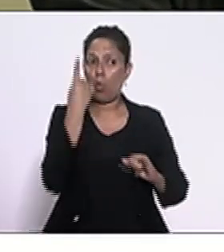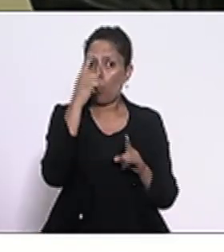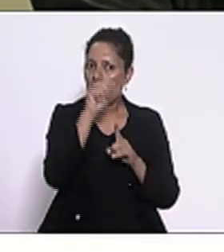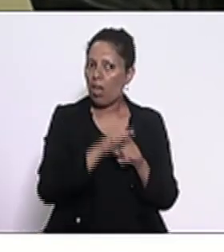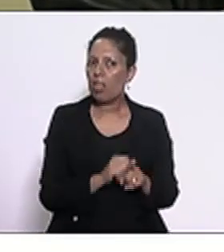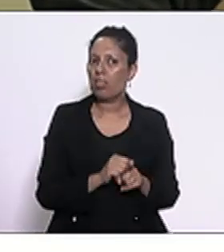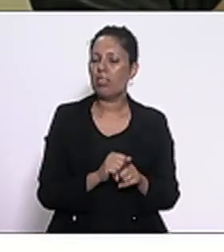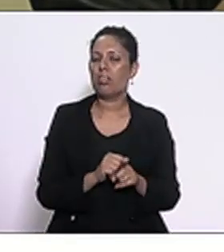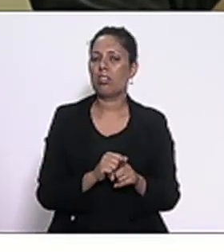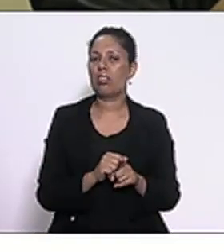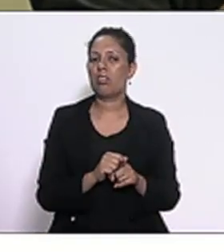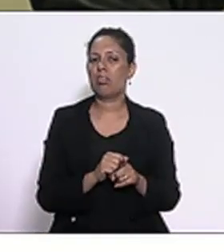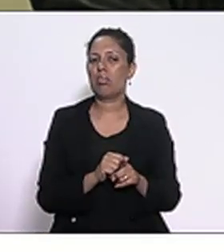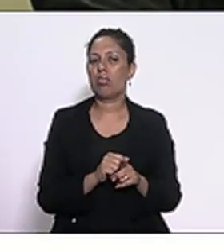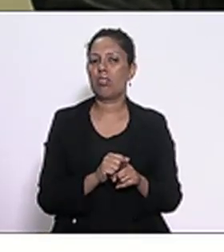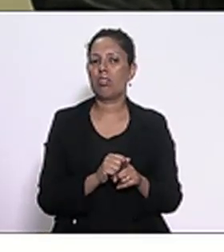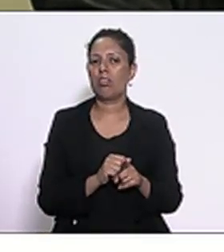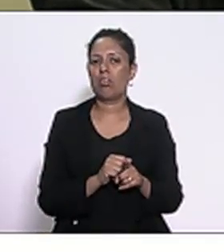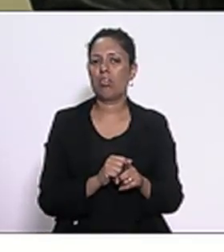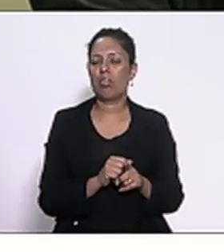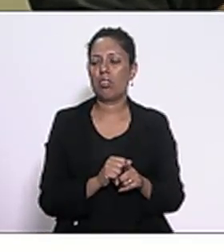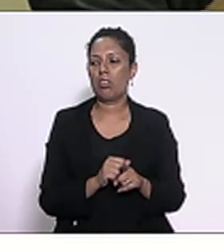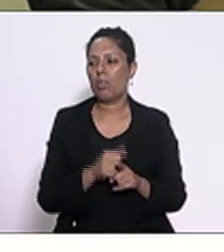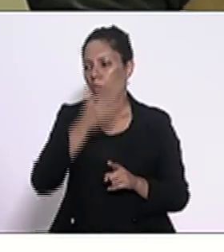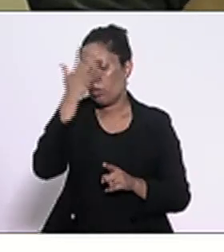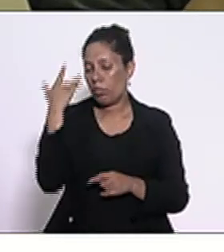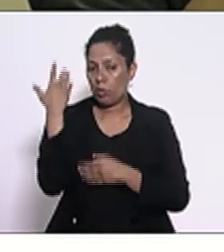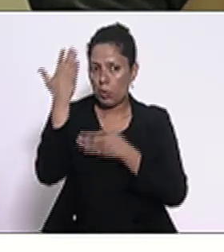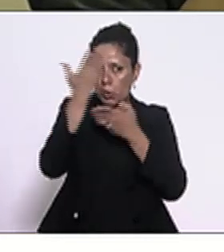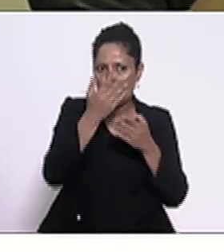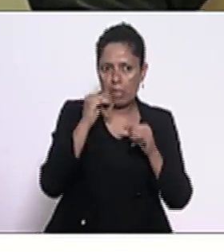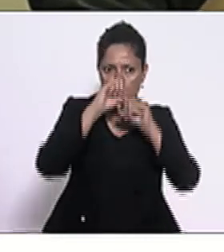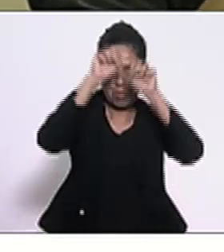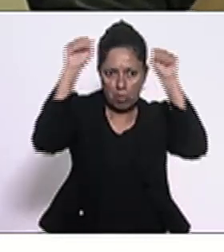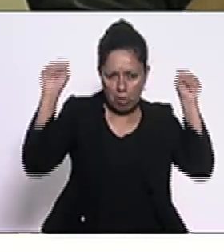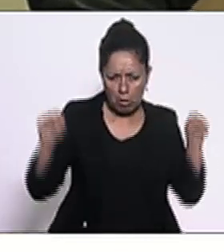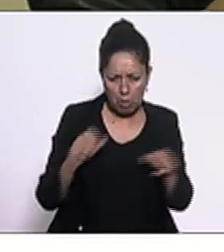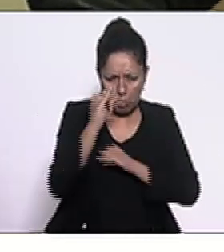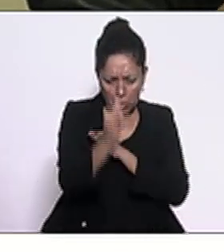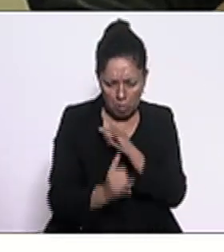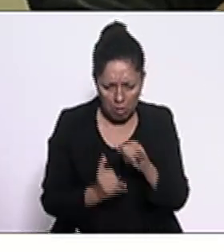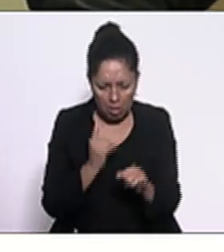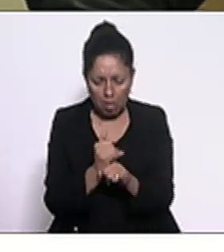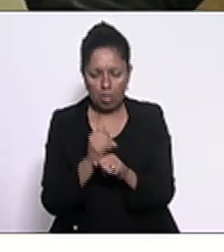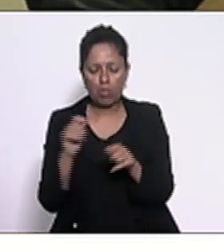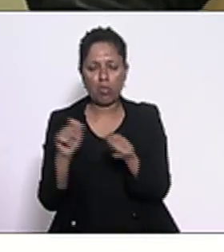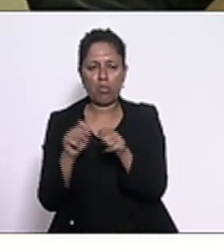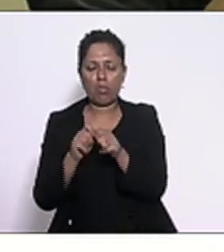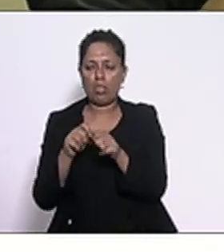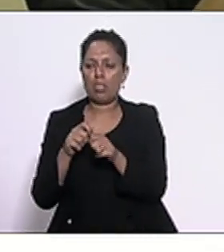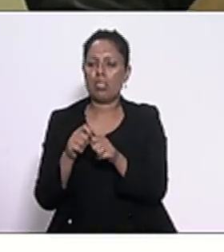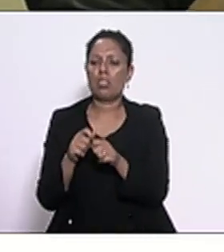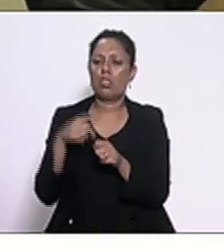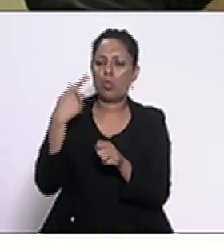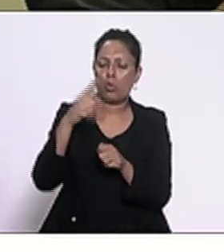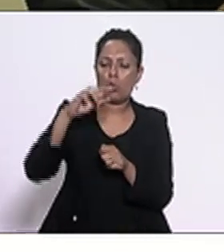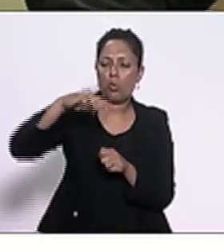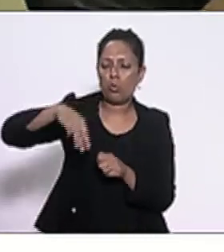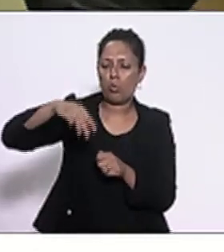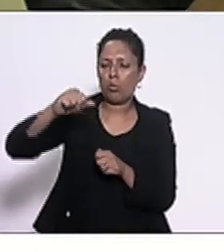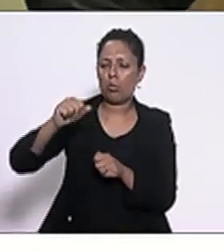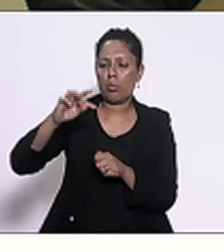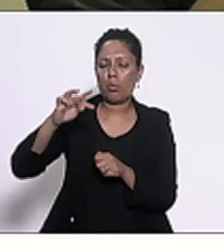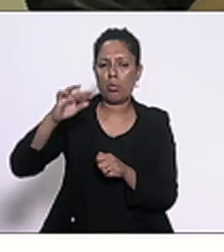mês para que as pessoas entrem no sistema, façam o seu pedido de matrícula,